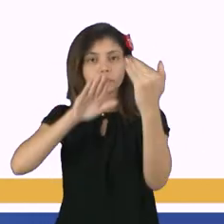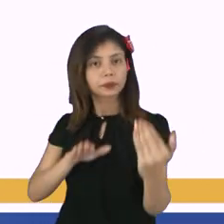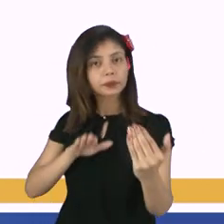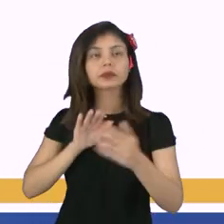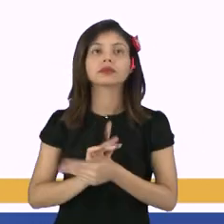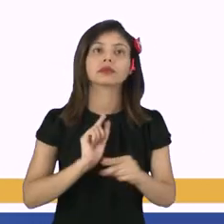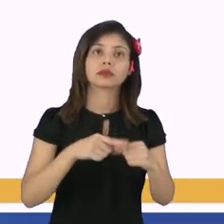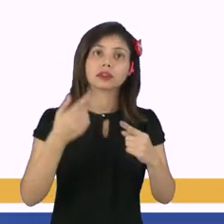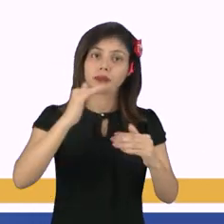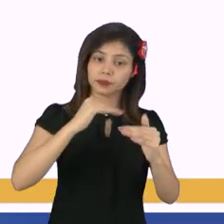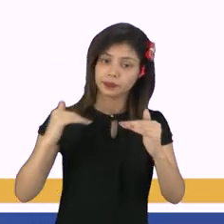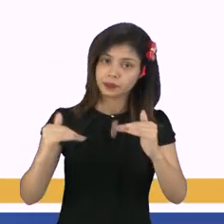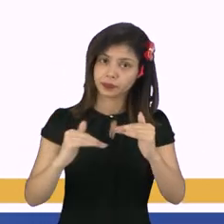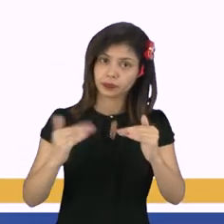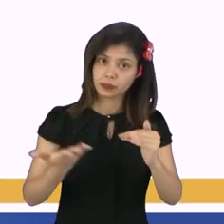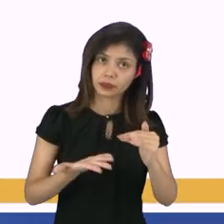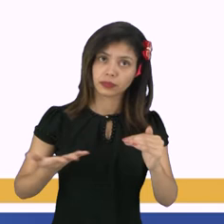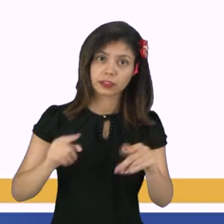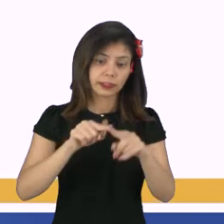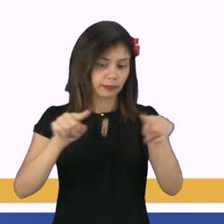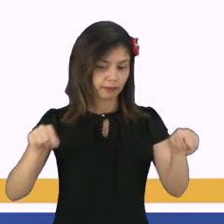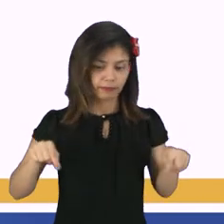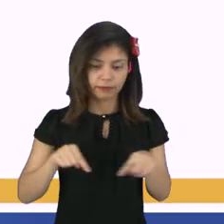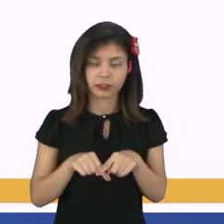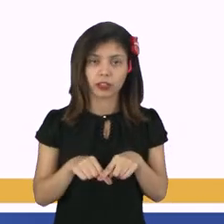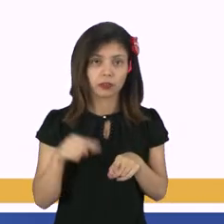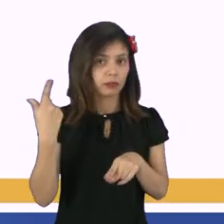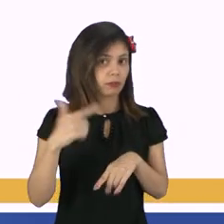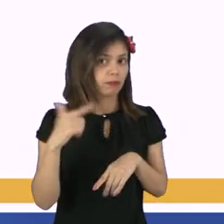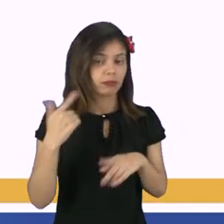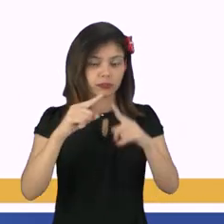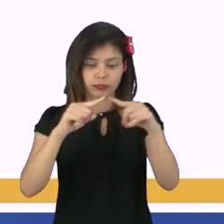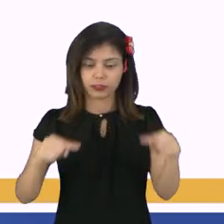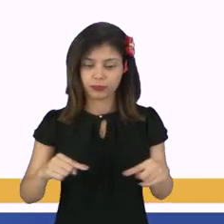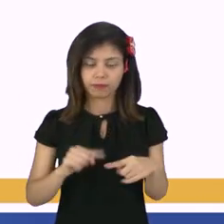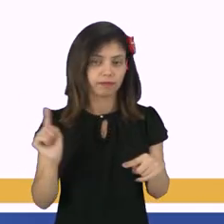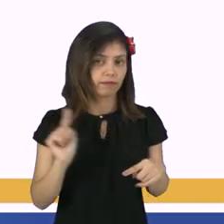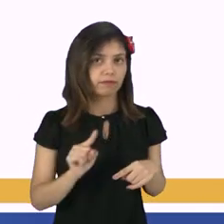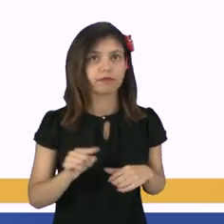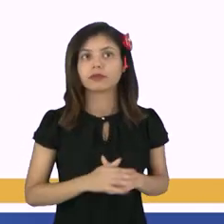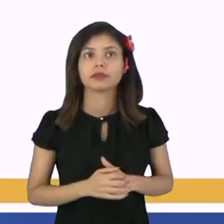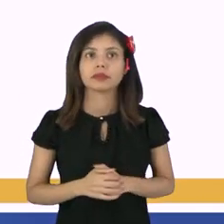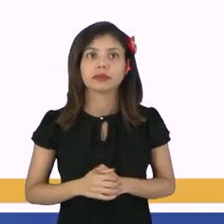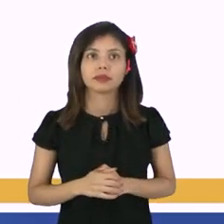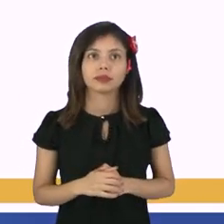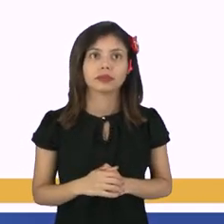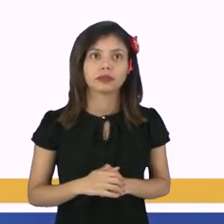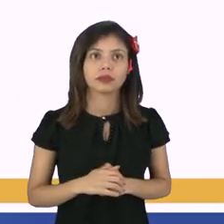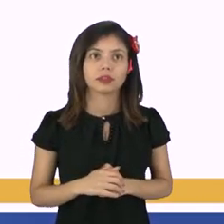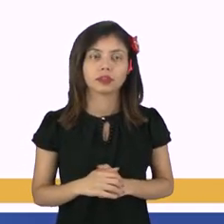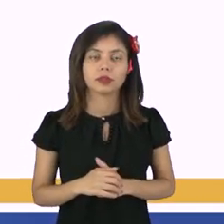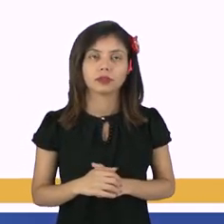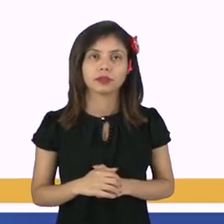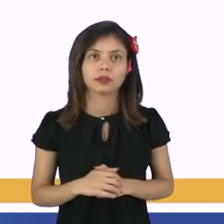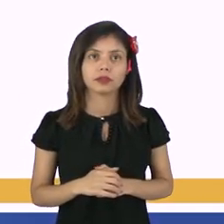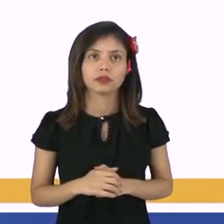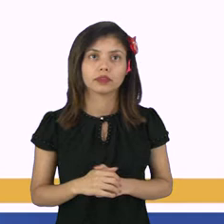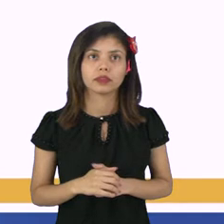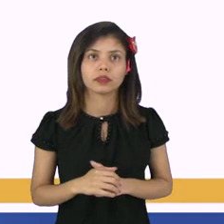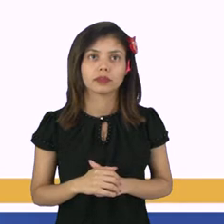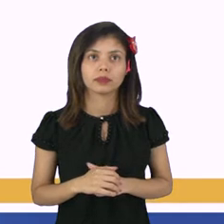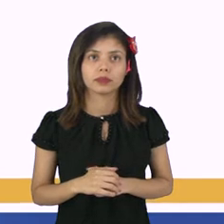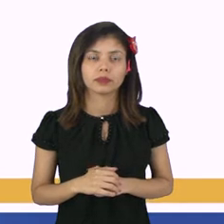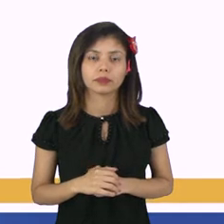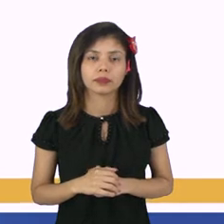mas a base ela não é um triângulo de acordo com a imagem essa base ela